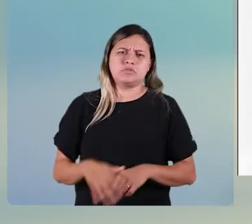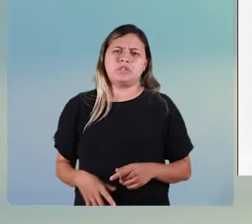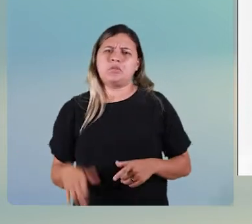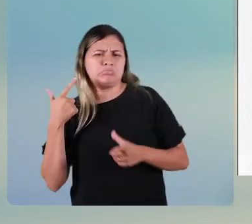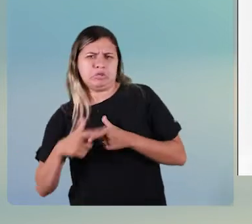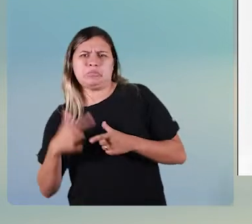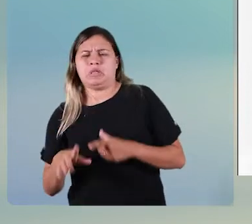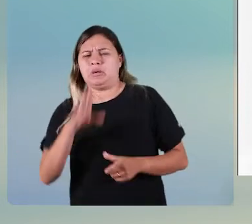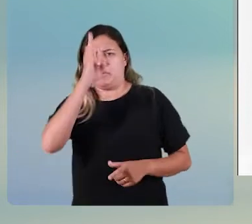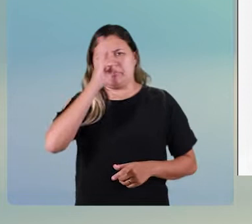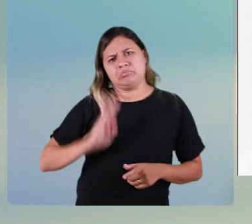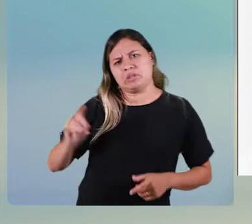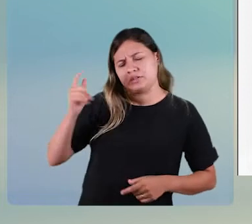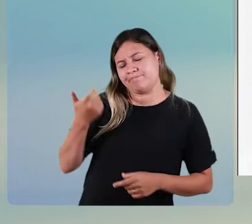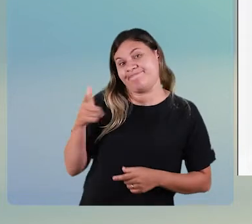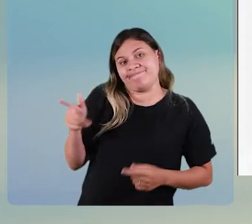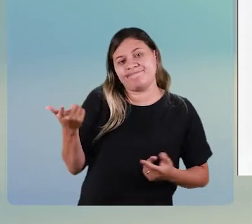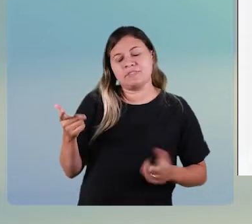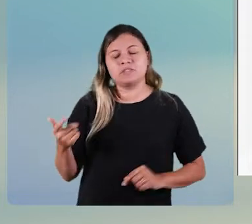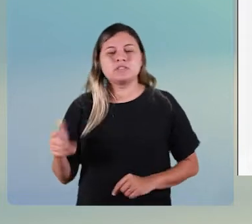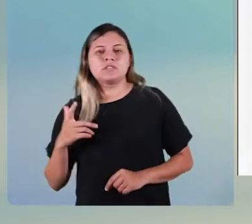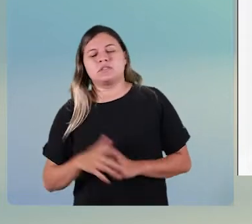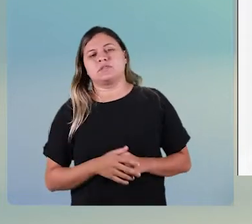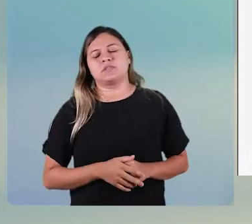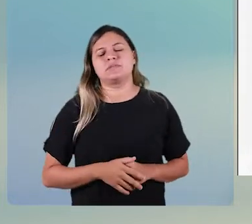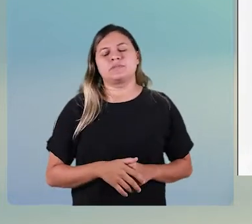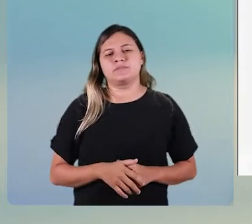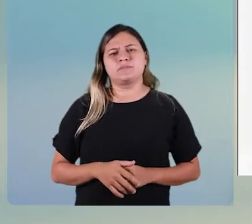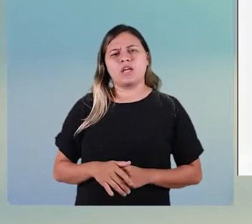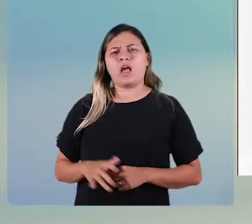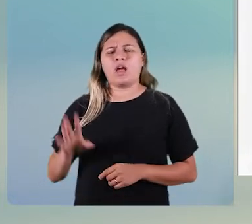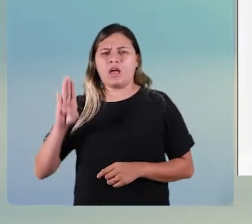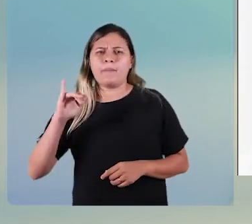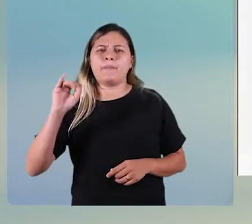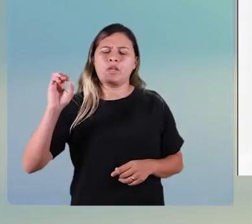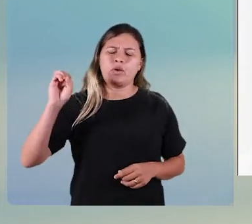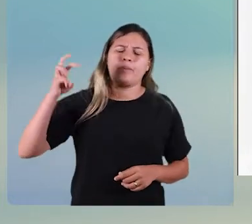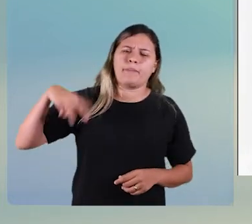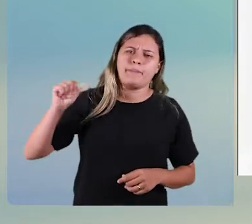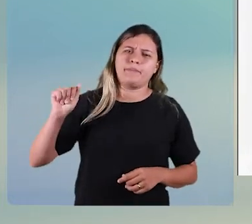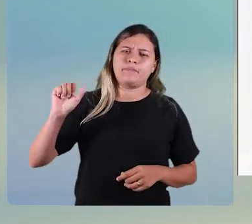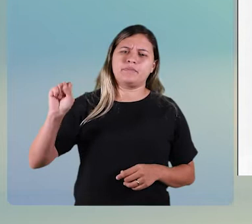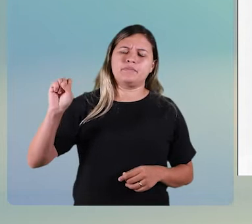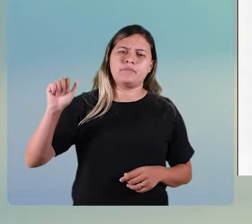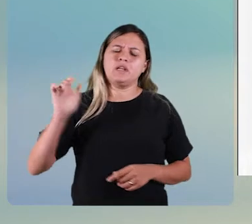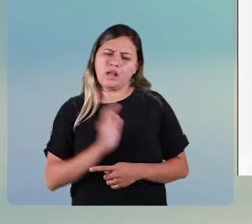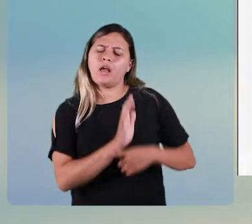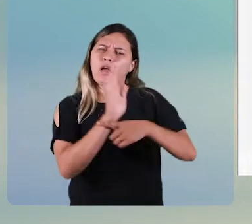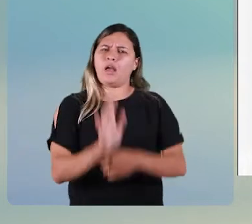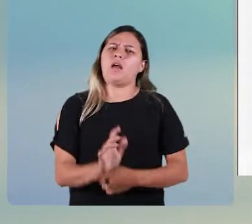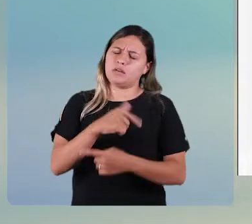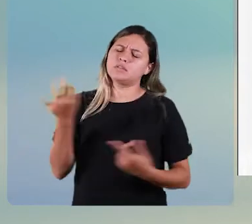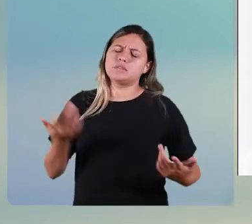Então, a biomassa é uma alternativa muito viável de energia, né, em